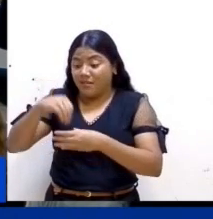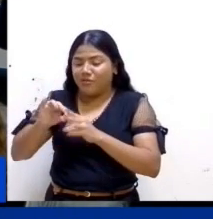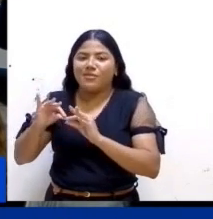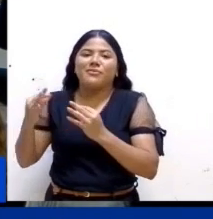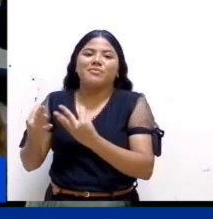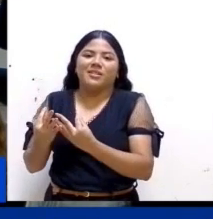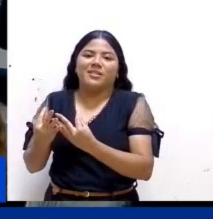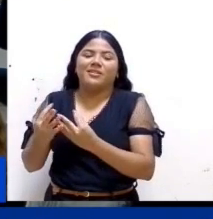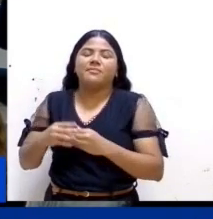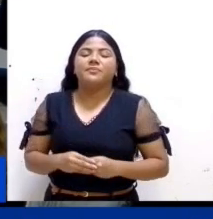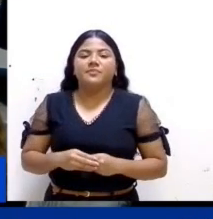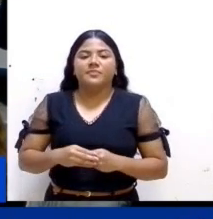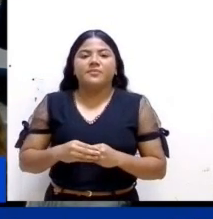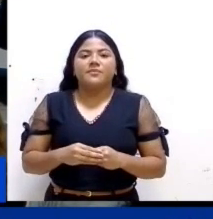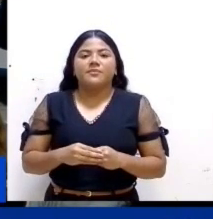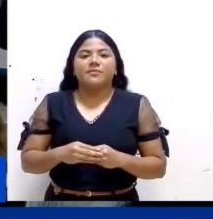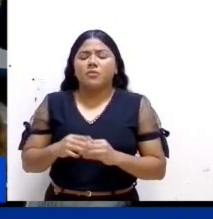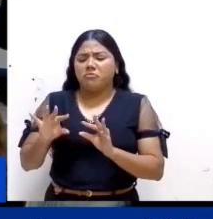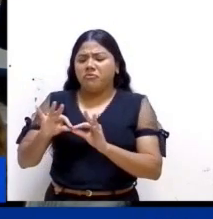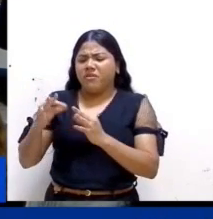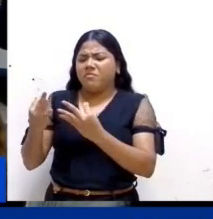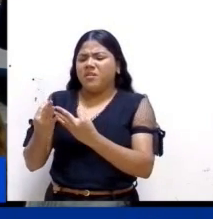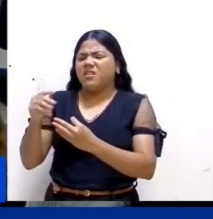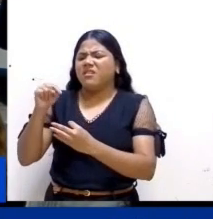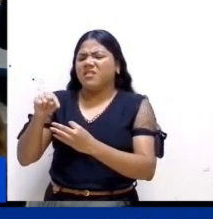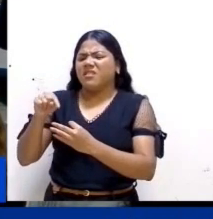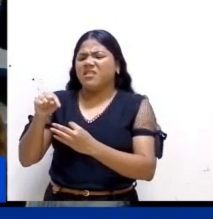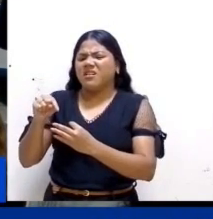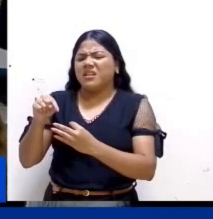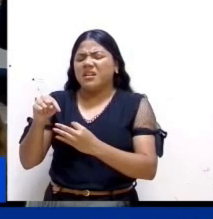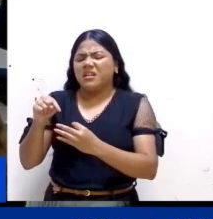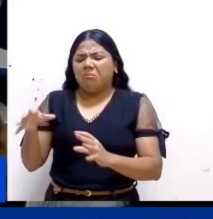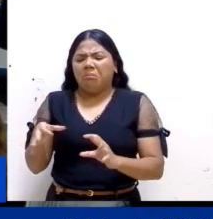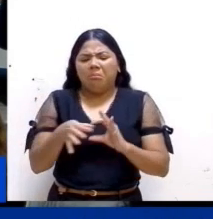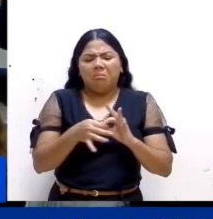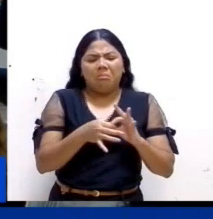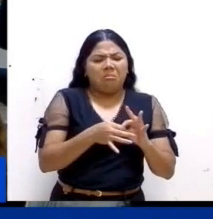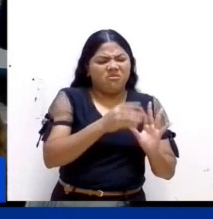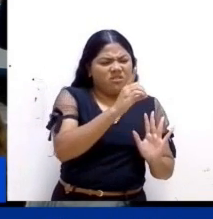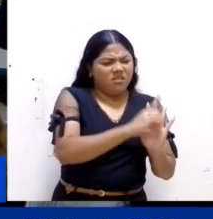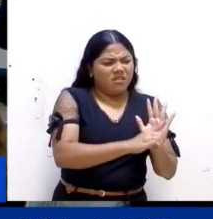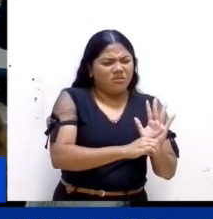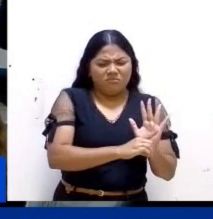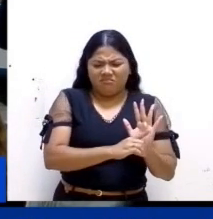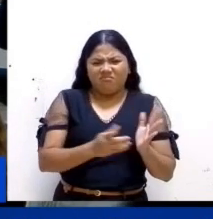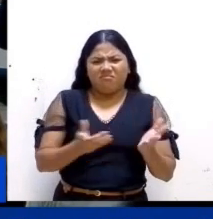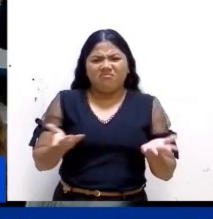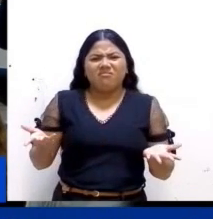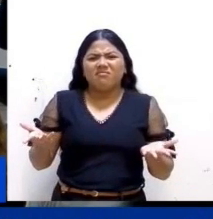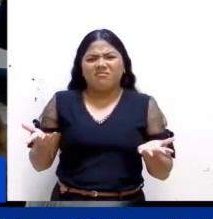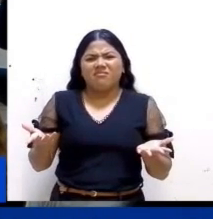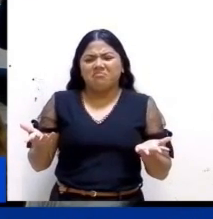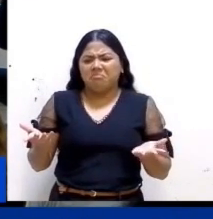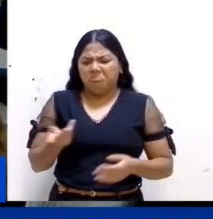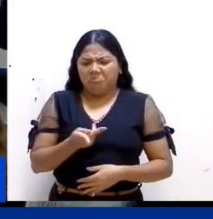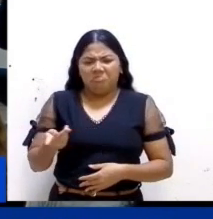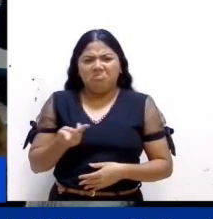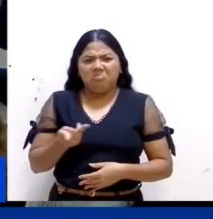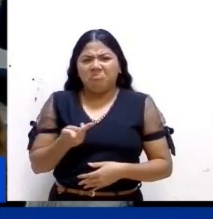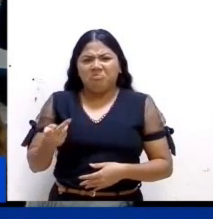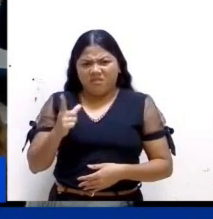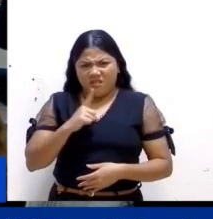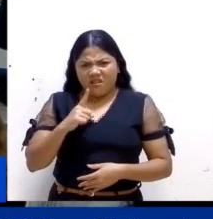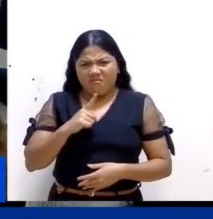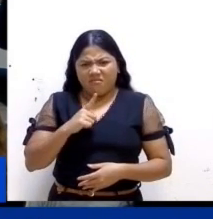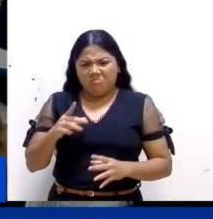que família tem a ver com direito? Tudo. Tudo a ver com direito. A gente